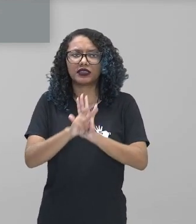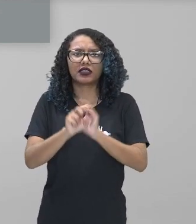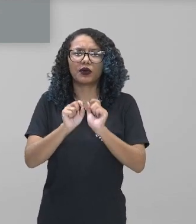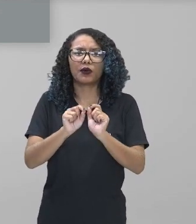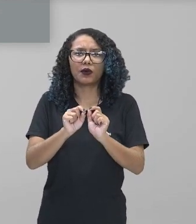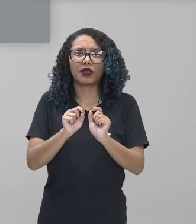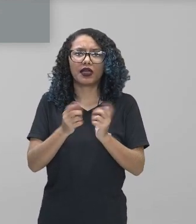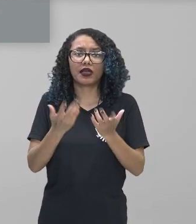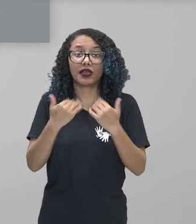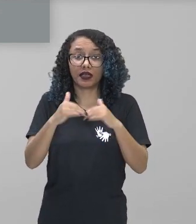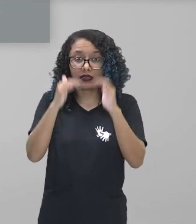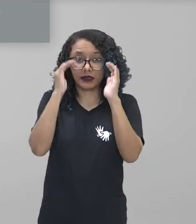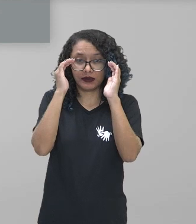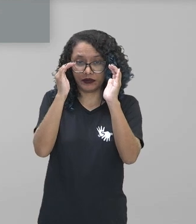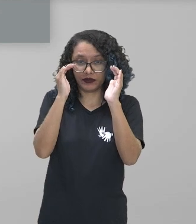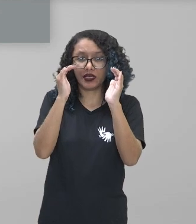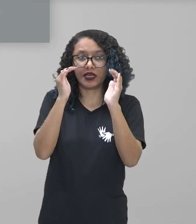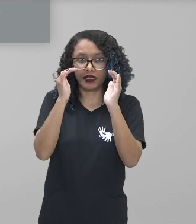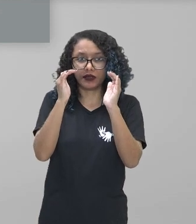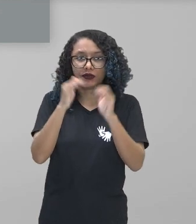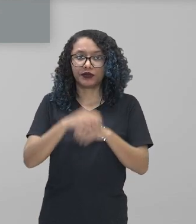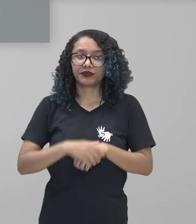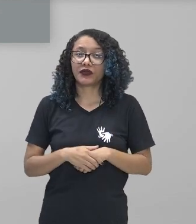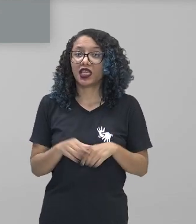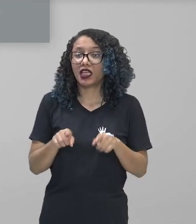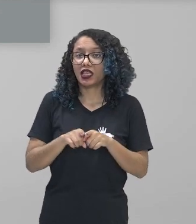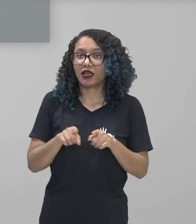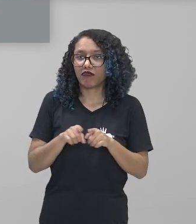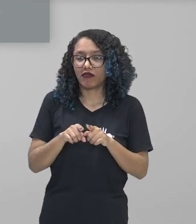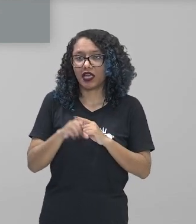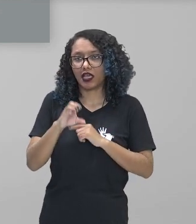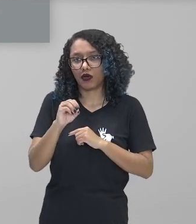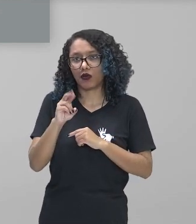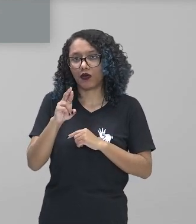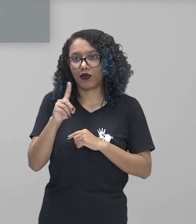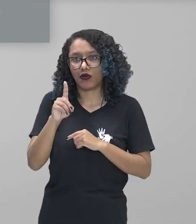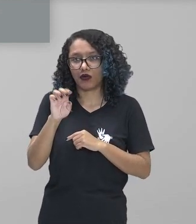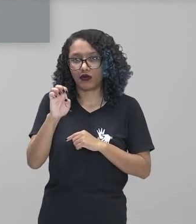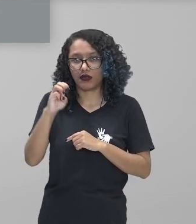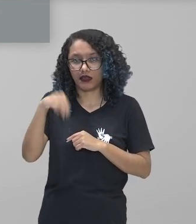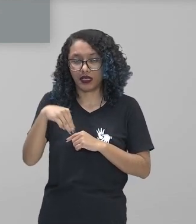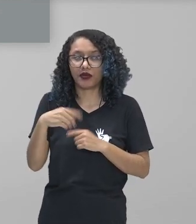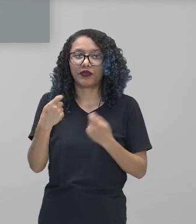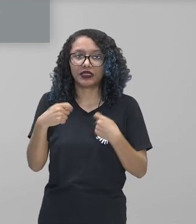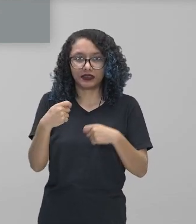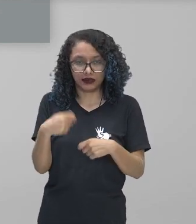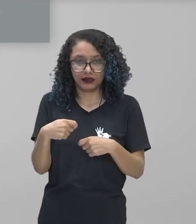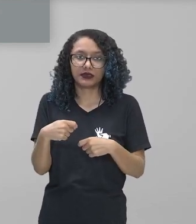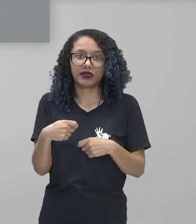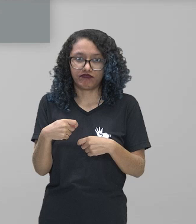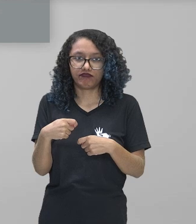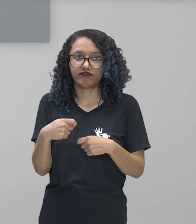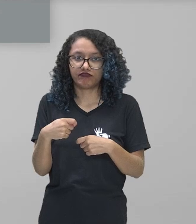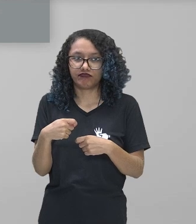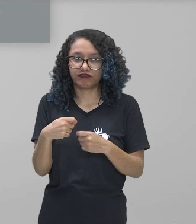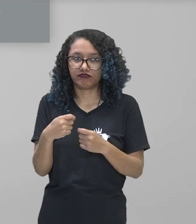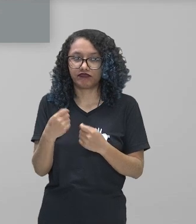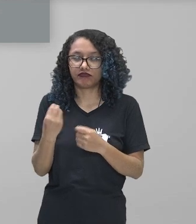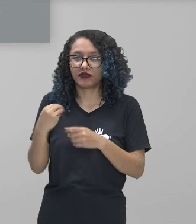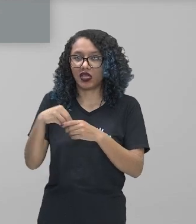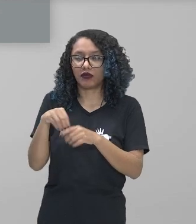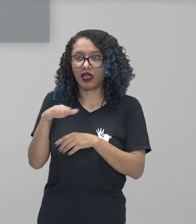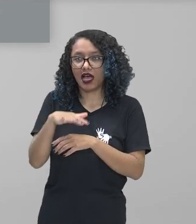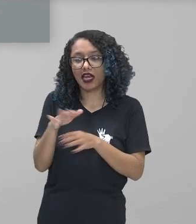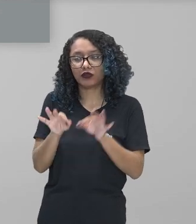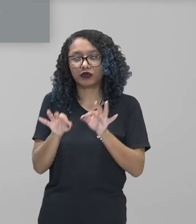o respeito e a ordem que tem que ter, diante do direito. E tem também uma espada,